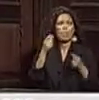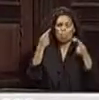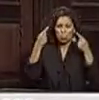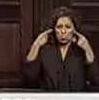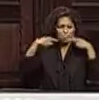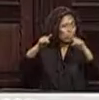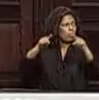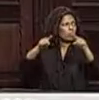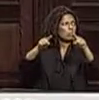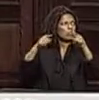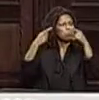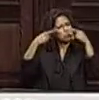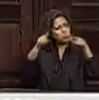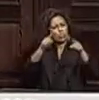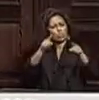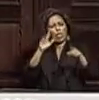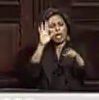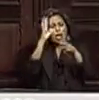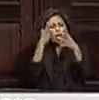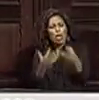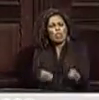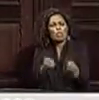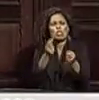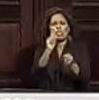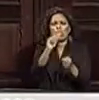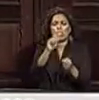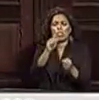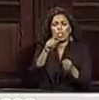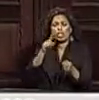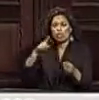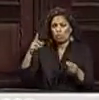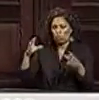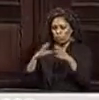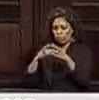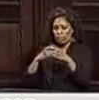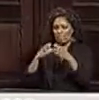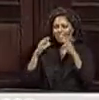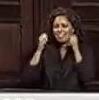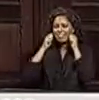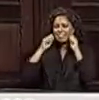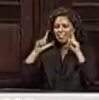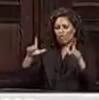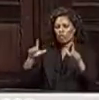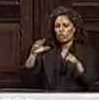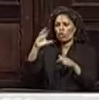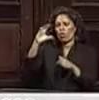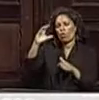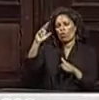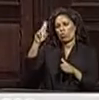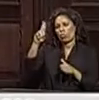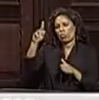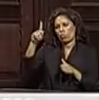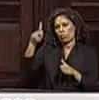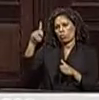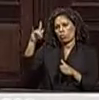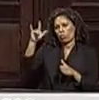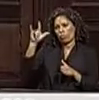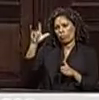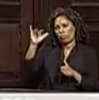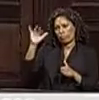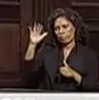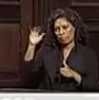rejeitar essa proposta e não nos tornarmos cúmplices daqueles que querem entregar de